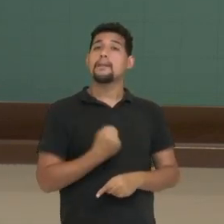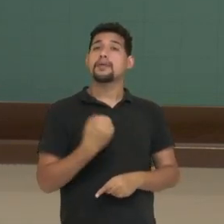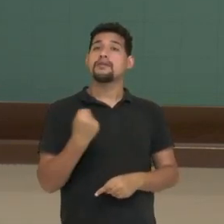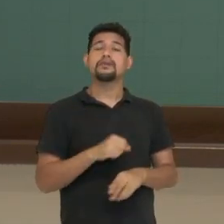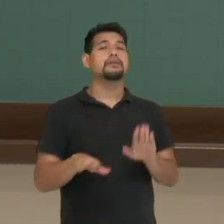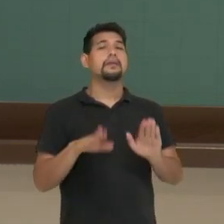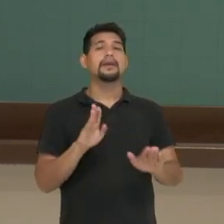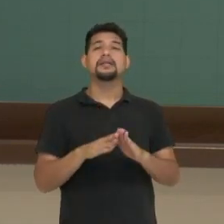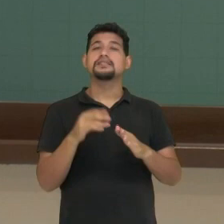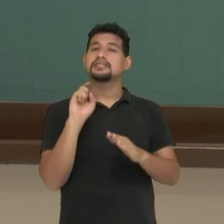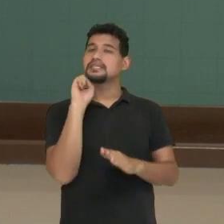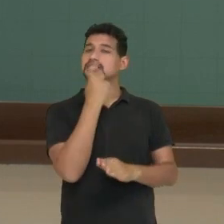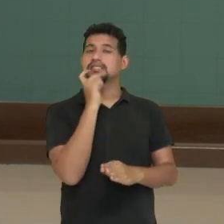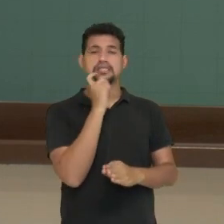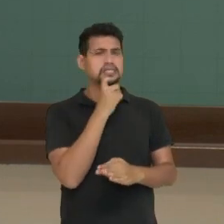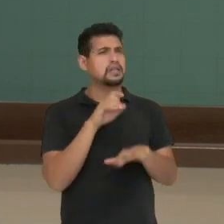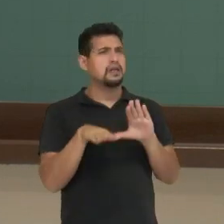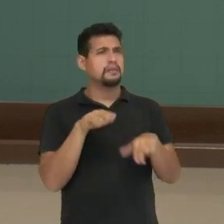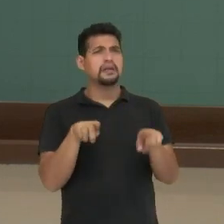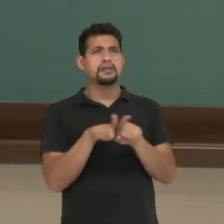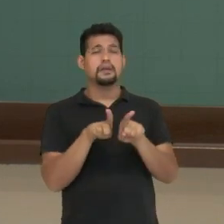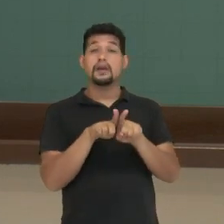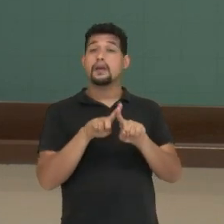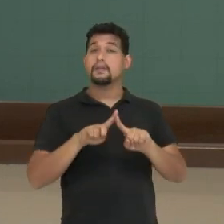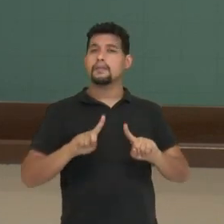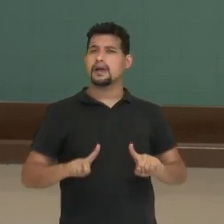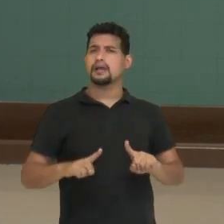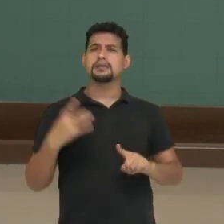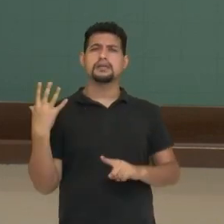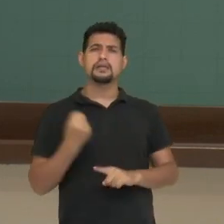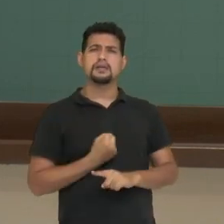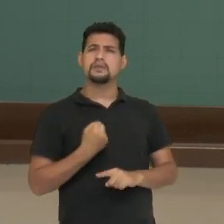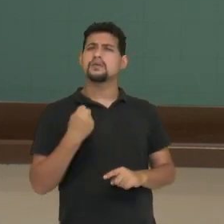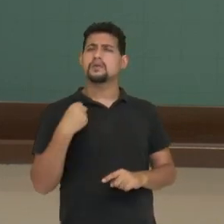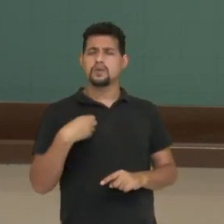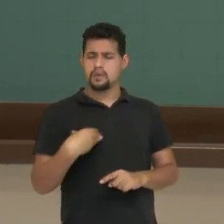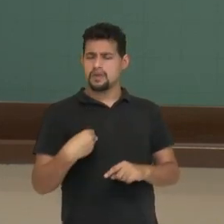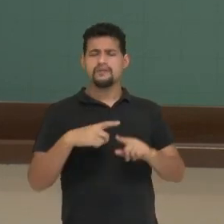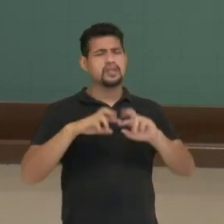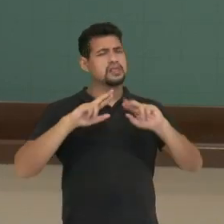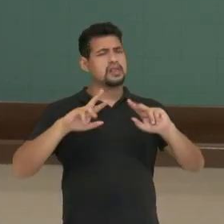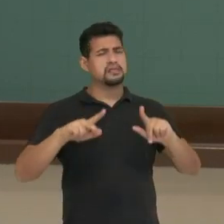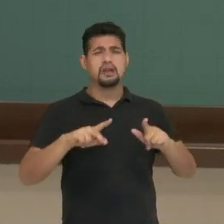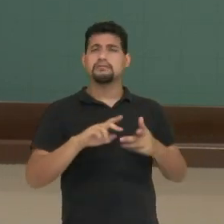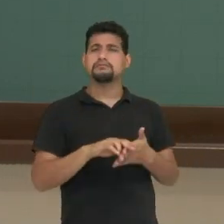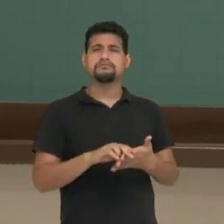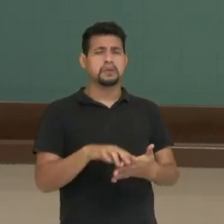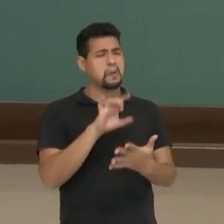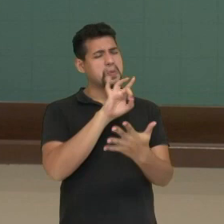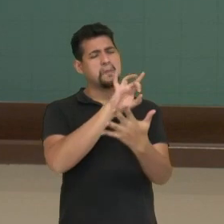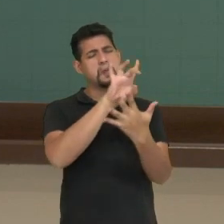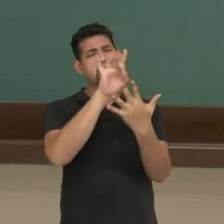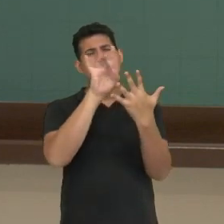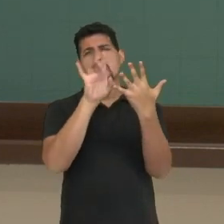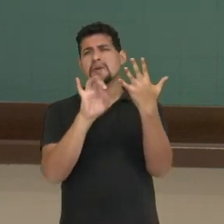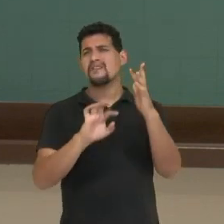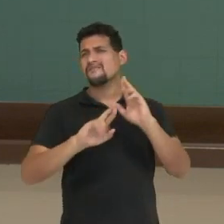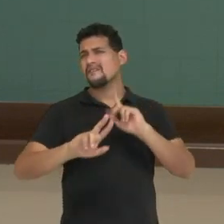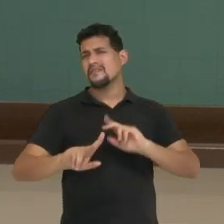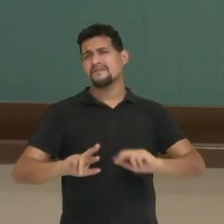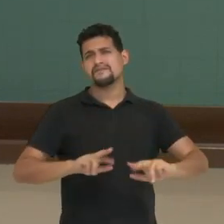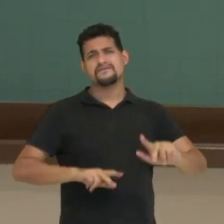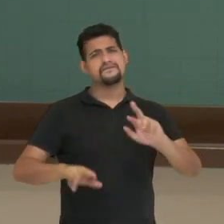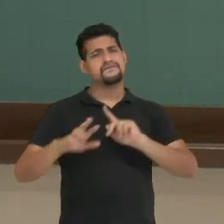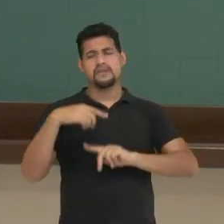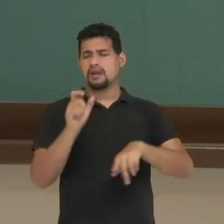vai determinar, tá? Então, os mamíferos, eles vão exceder todas as outras classes. Então, tem uma vasta quantidade